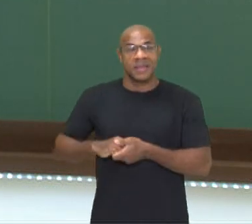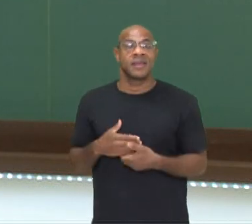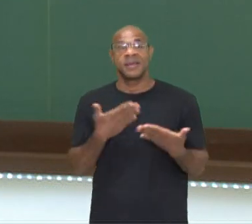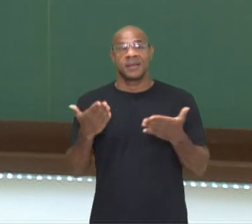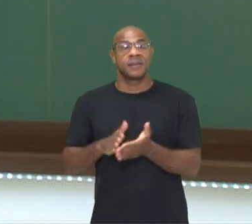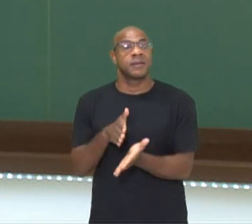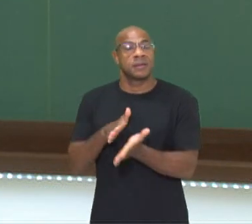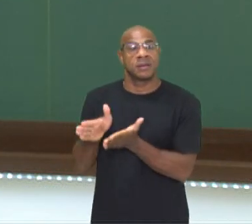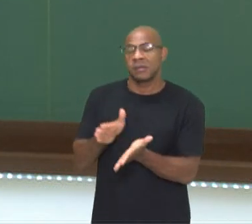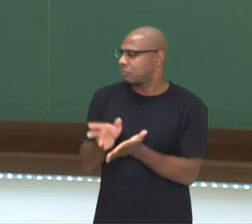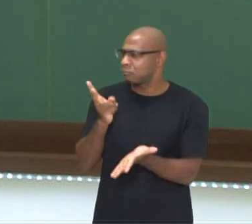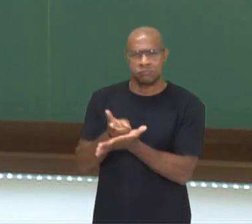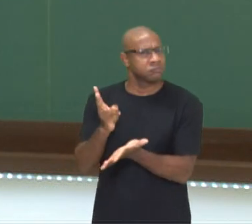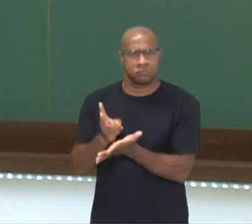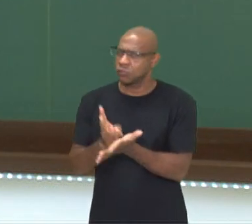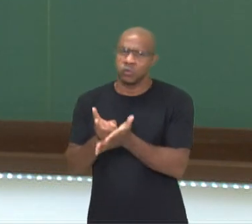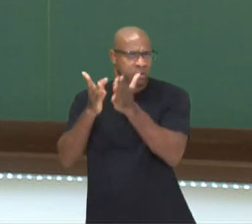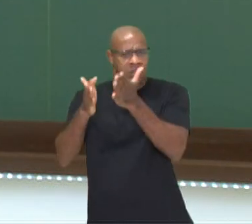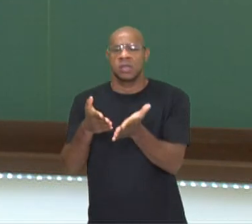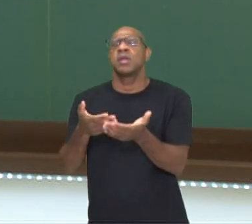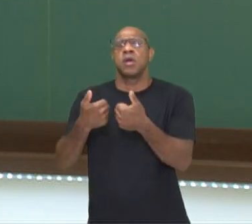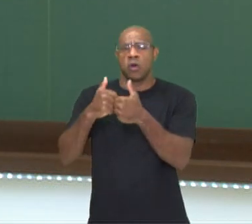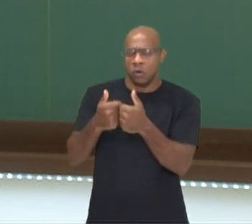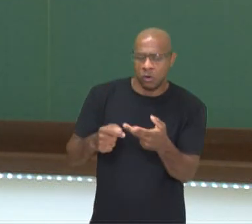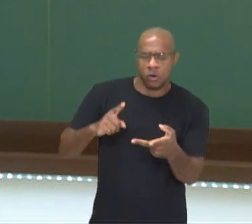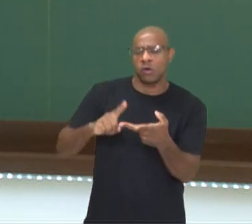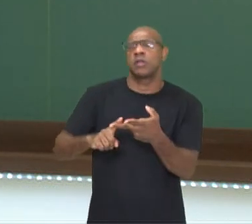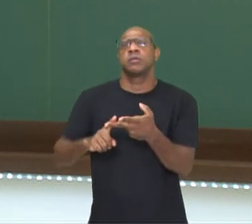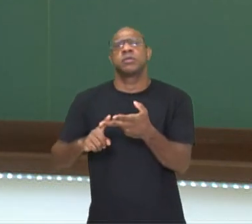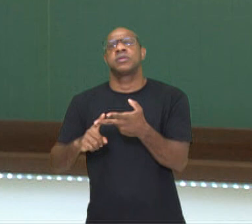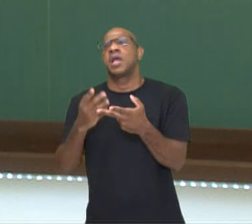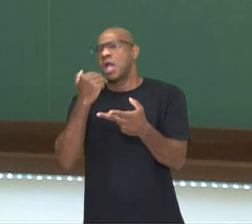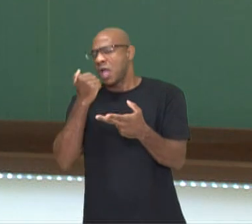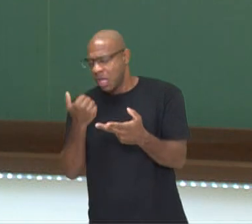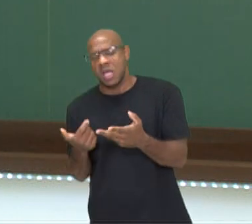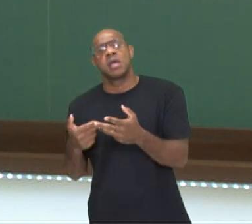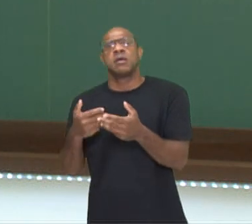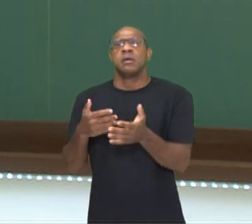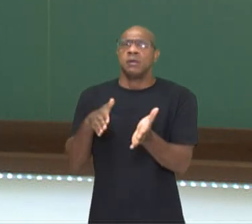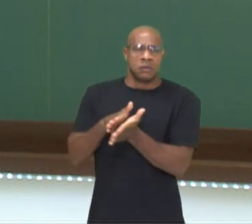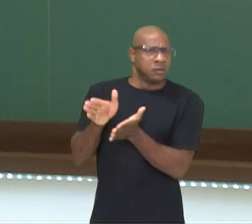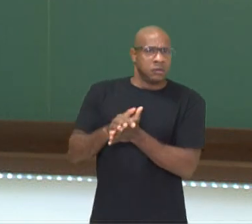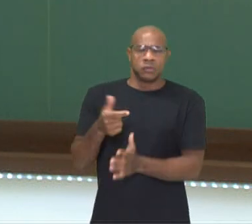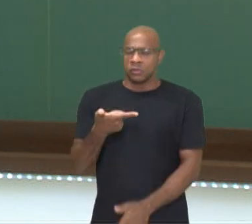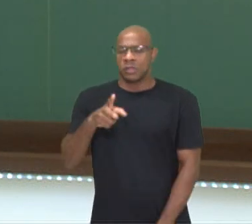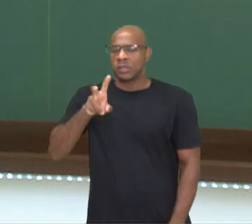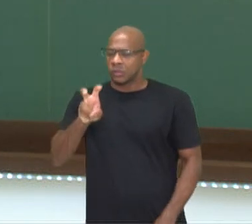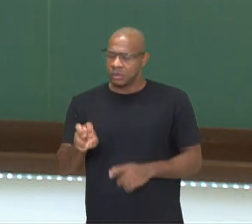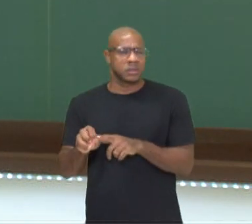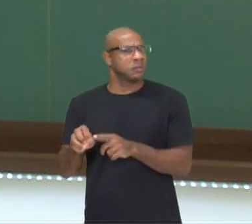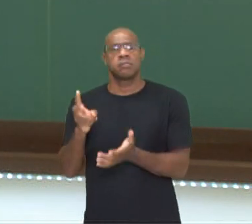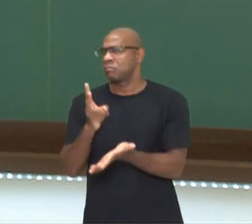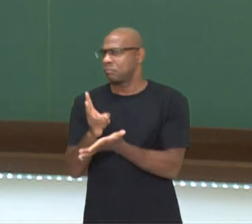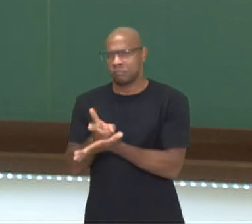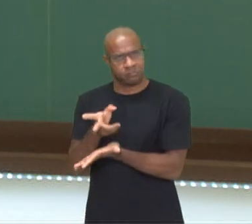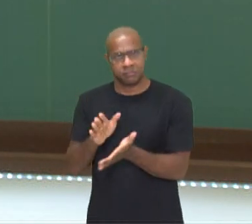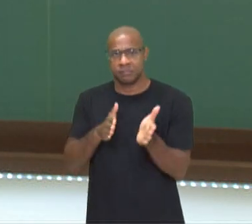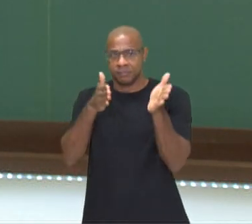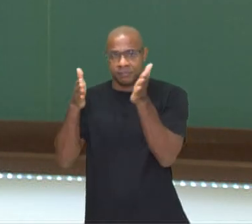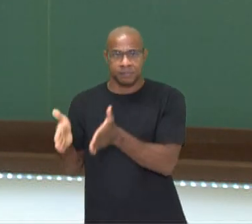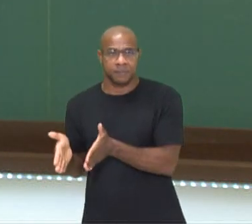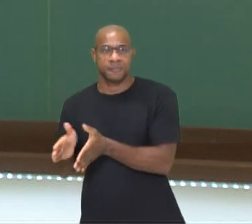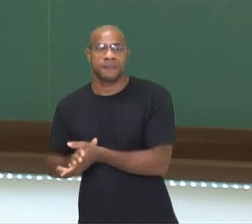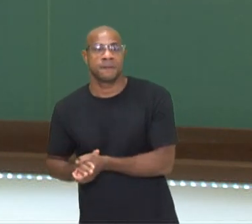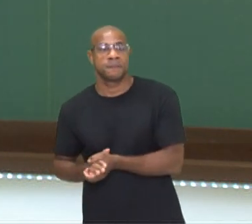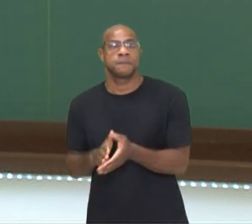gastos continuam sendo os mesmos, tá? R$ 250, alimentação e transporte. Vamos supor que ela não aumentou seus gastos aí.